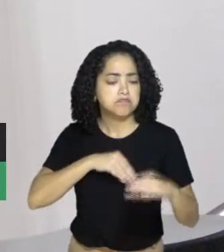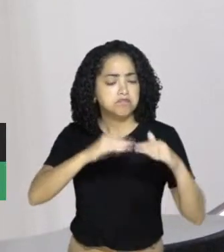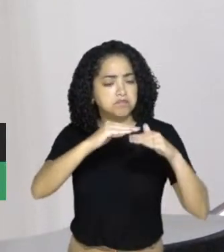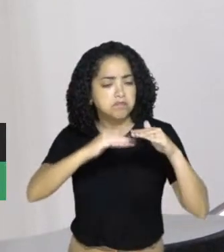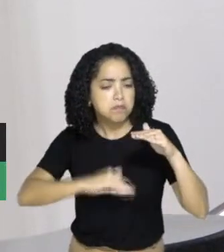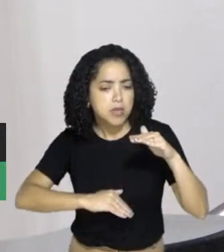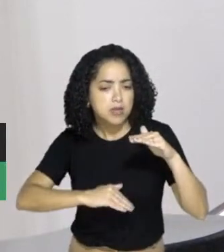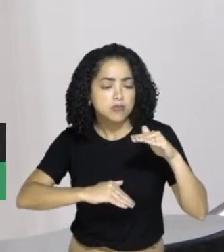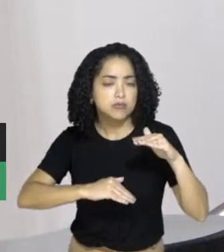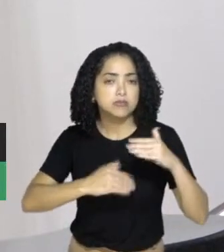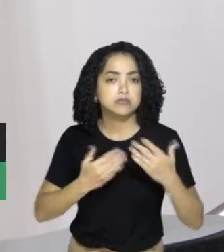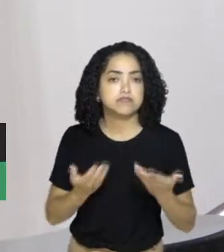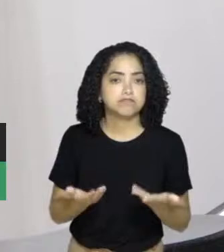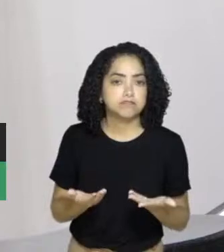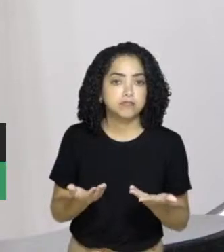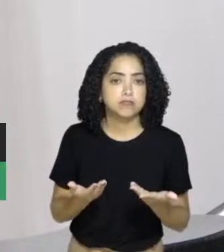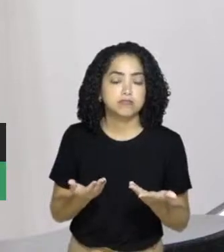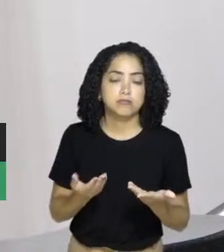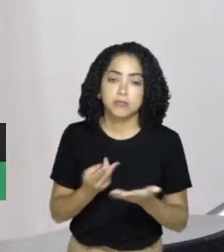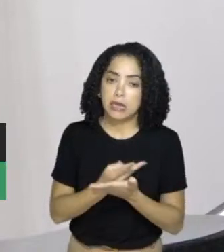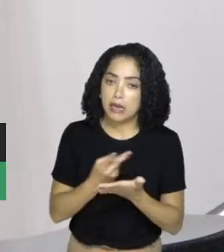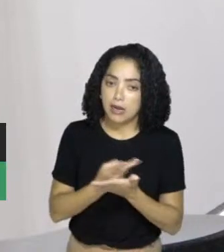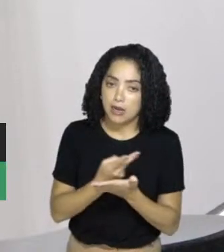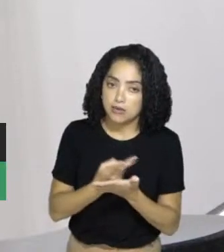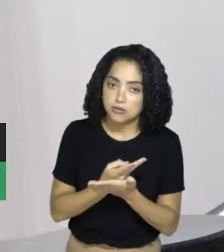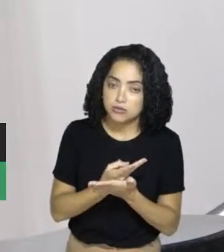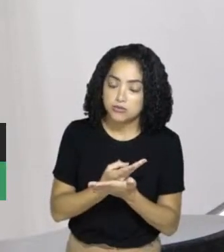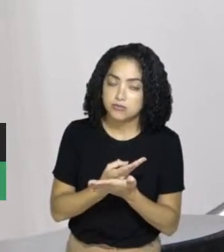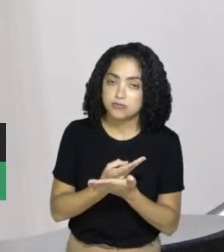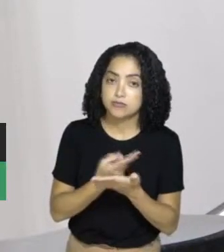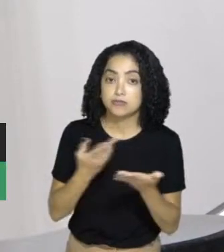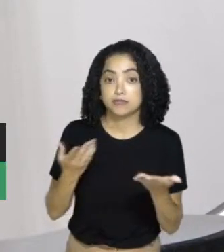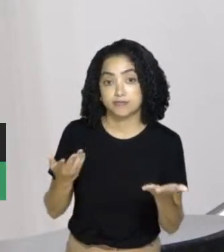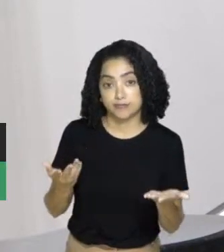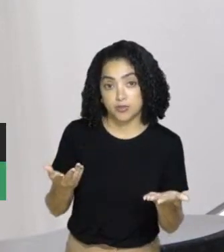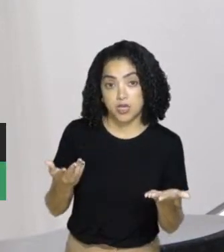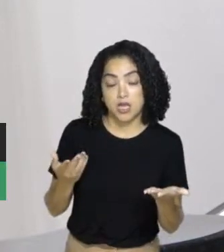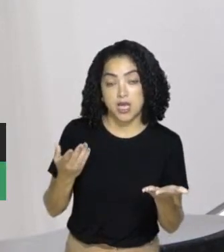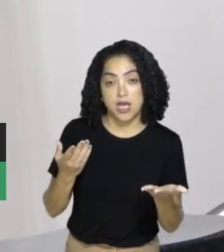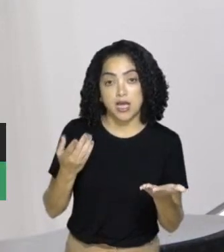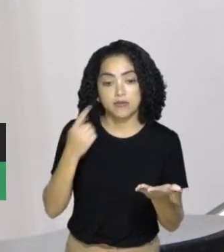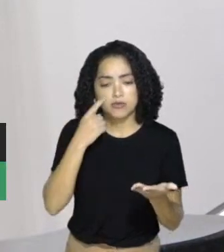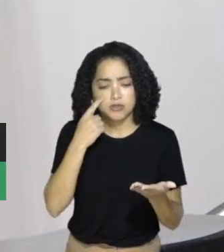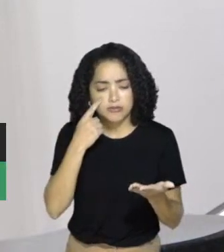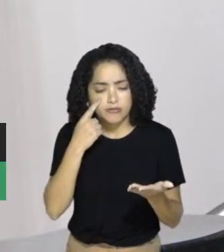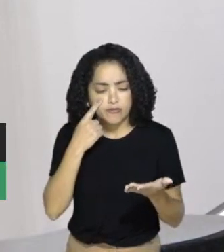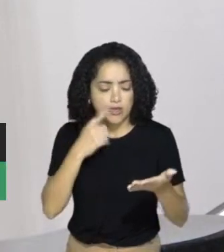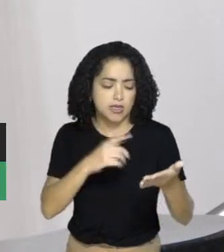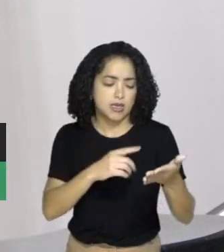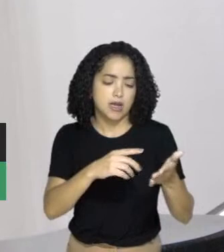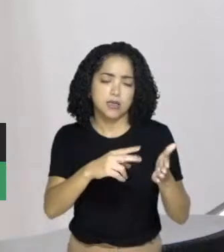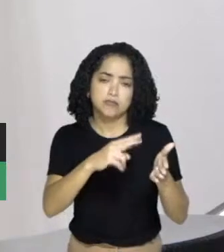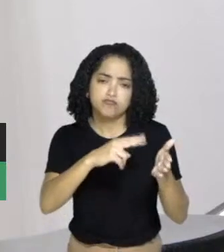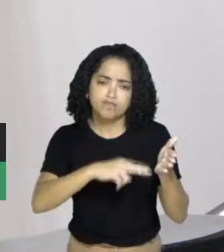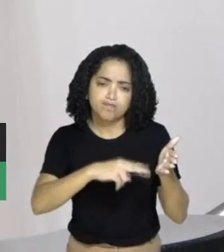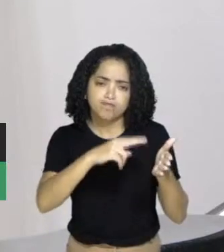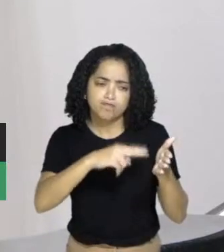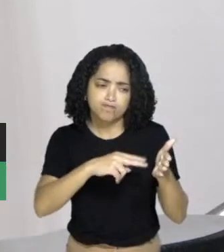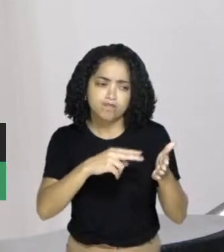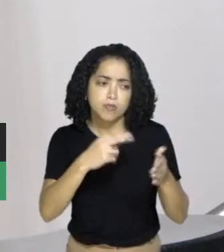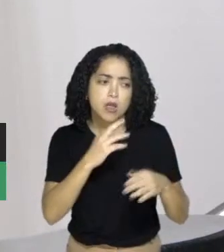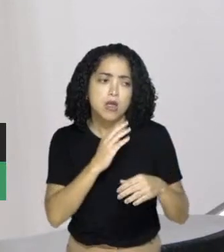Bom, tem algo errado nisso. Aí você começa a conferir o olerite, fala com o RH